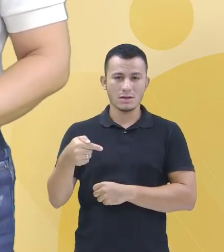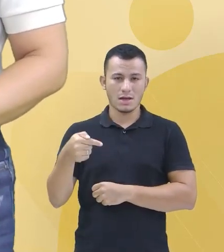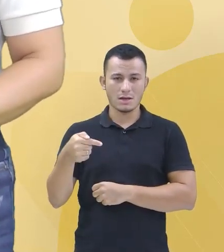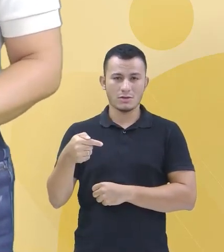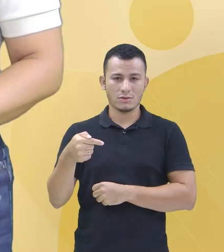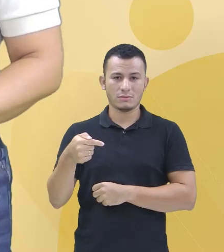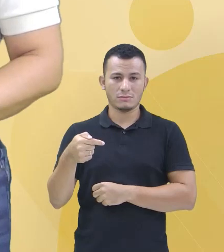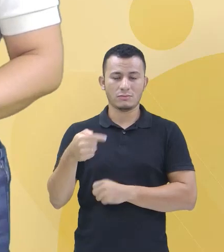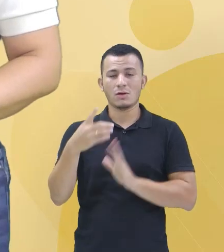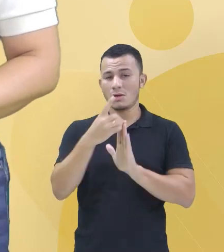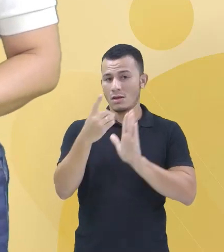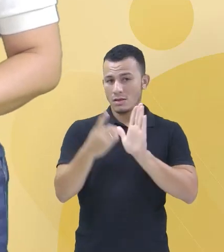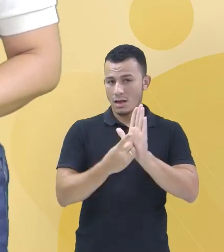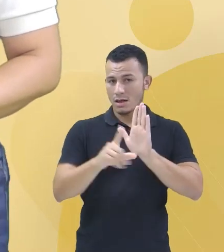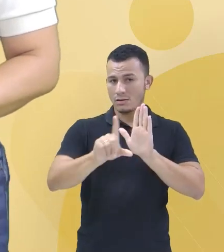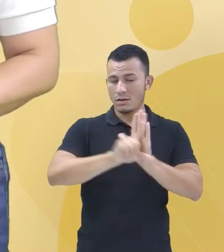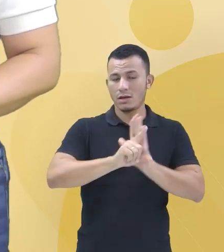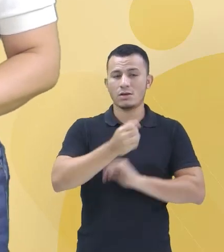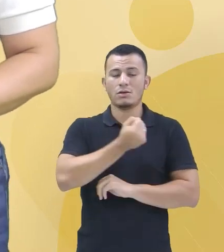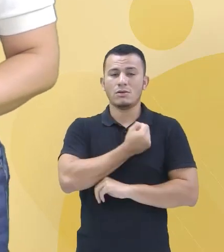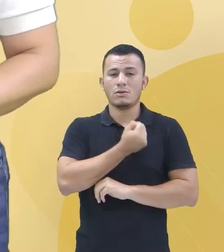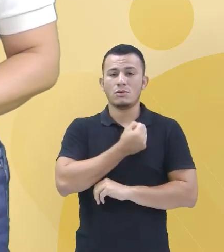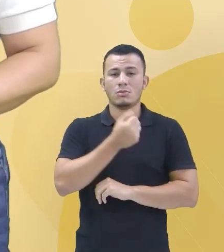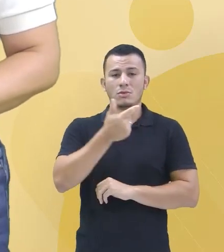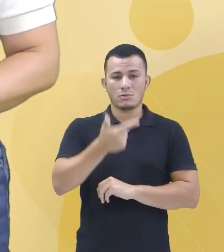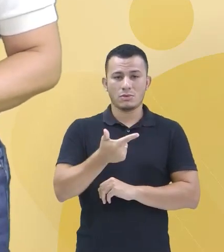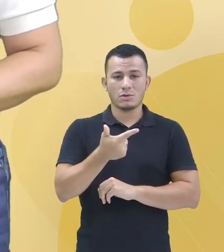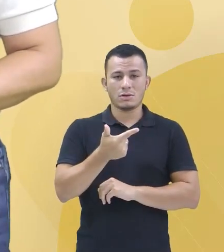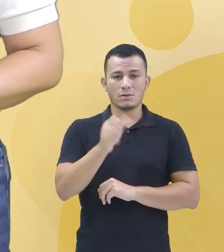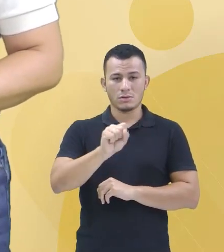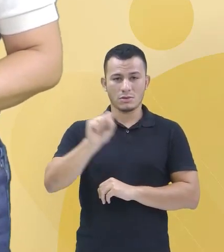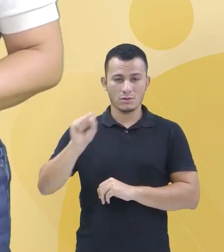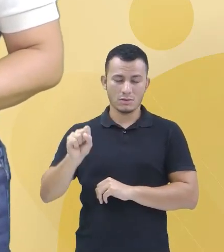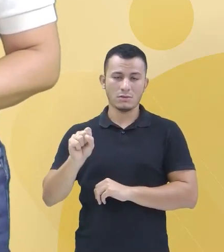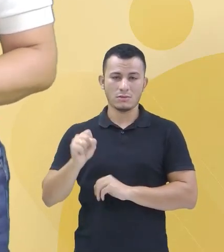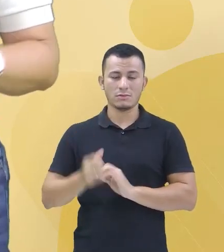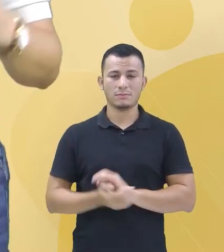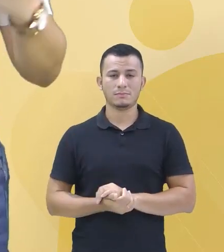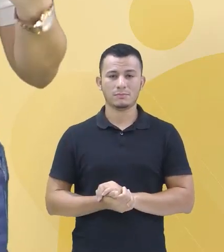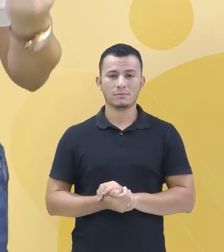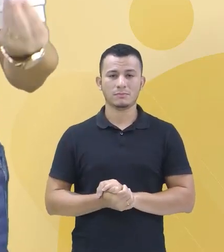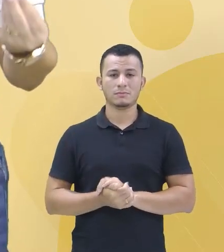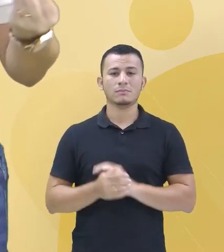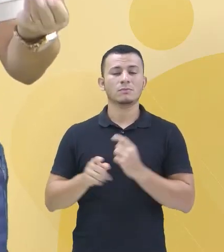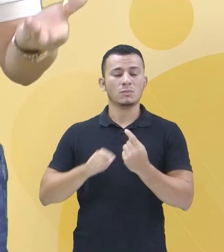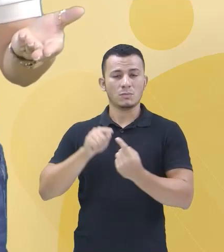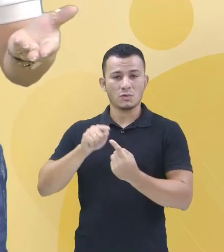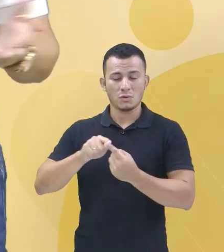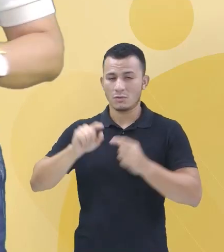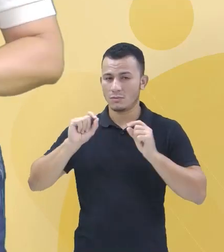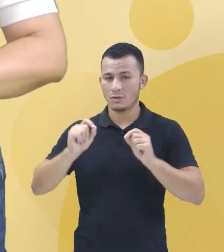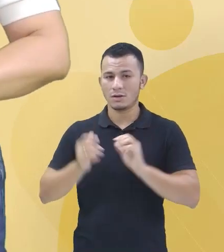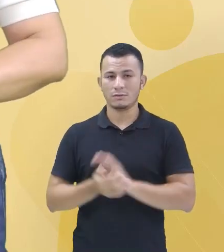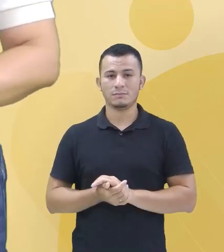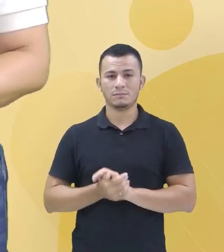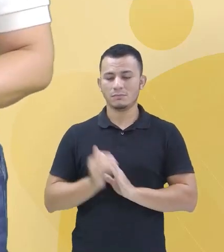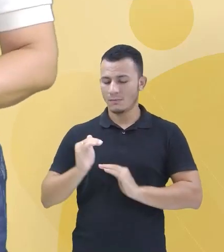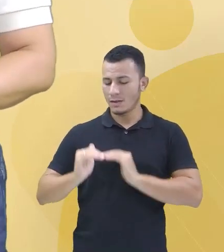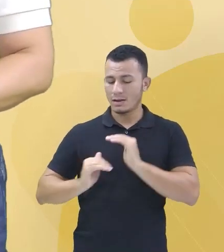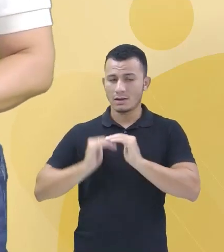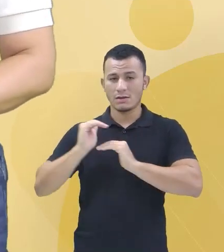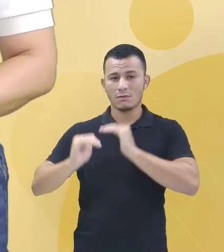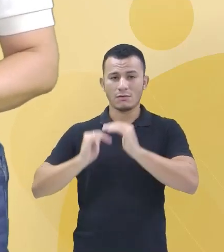1967, através do Decreto-Lei número 288, objetivando o quê?